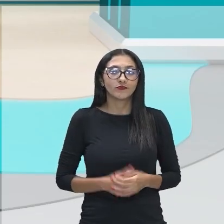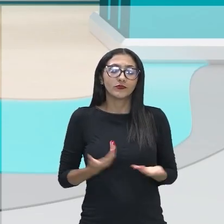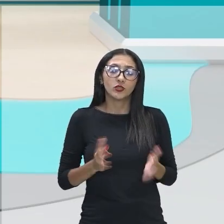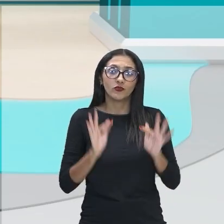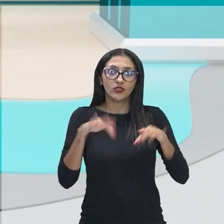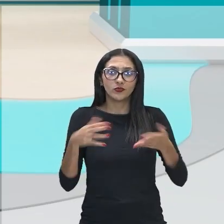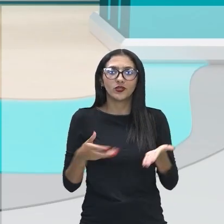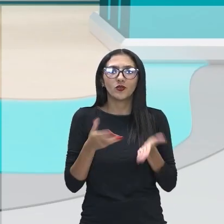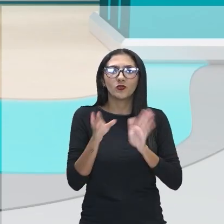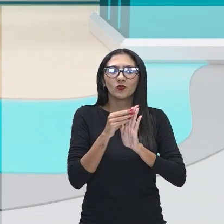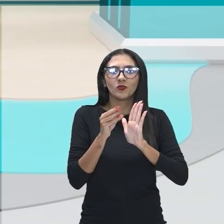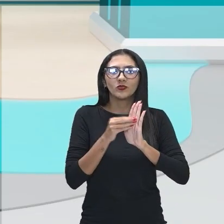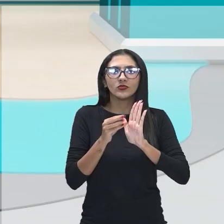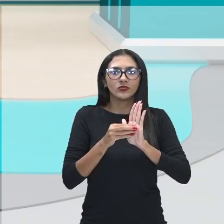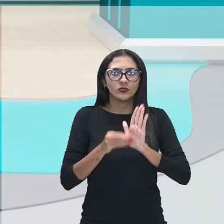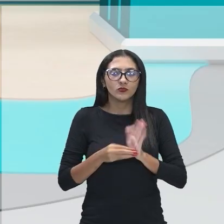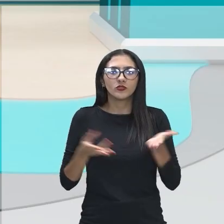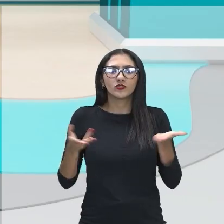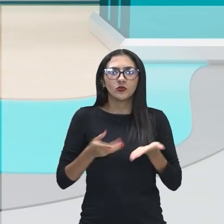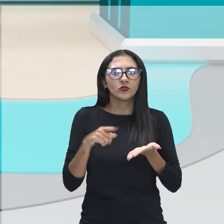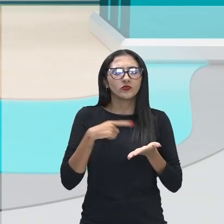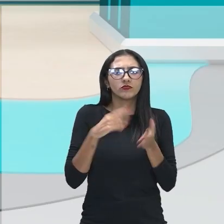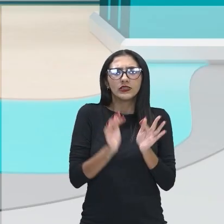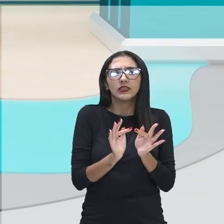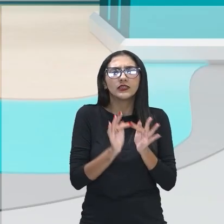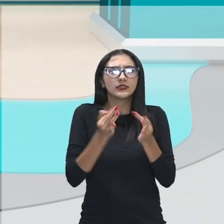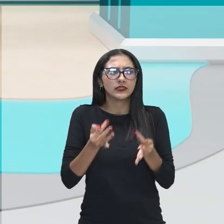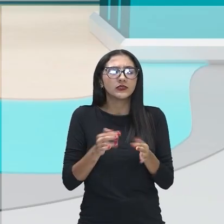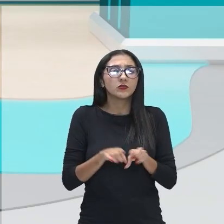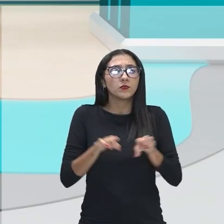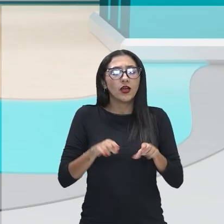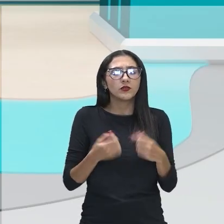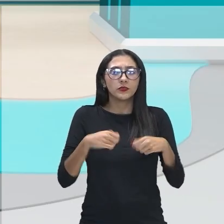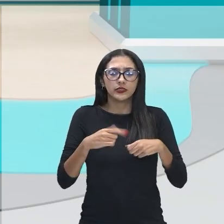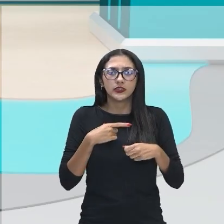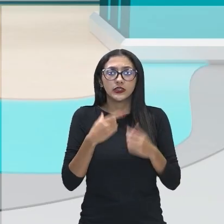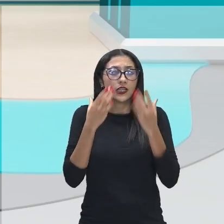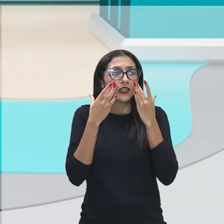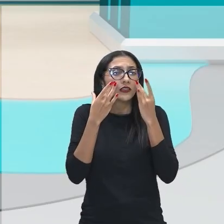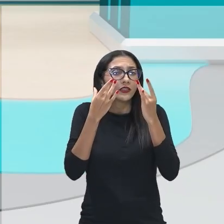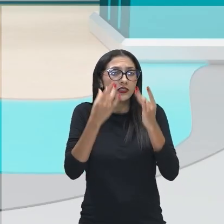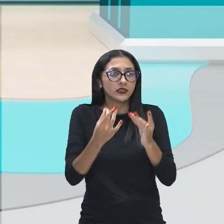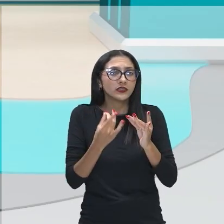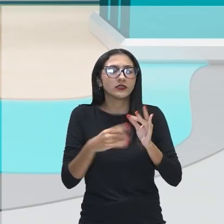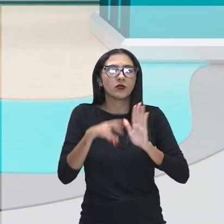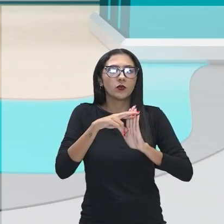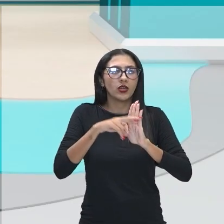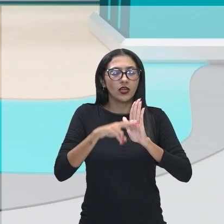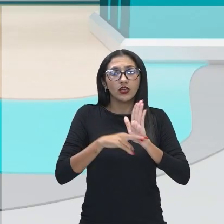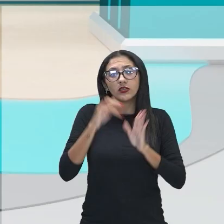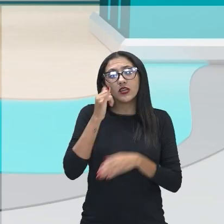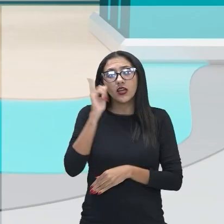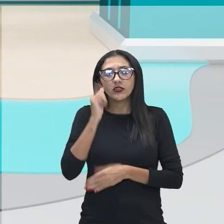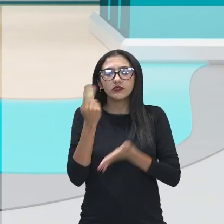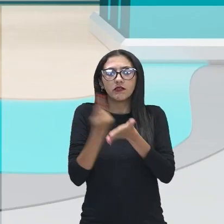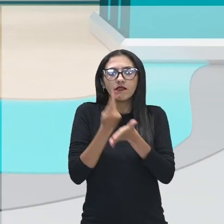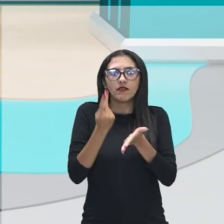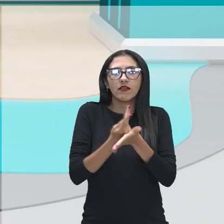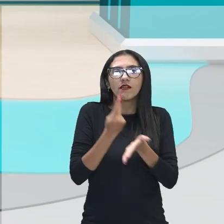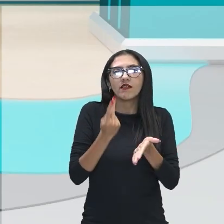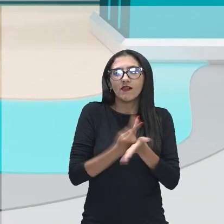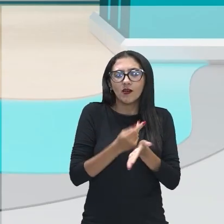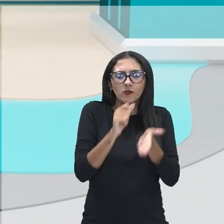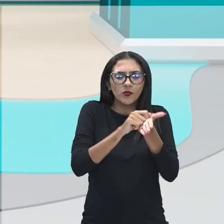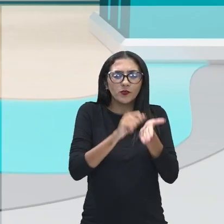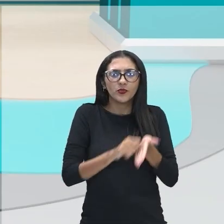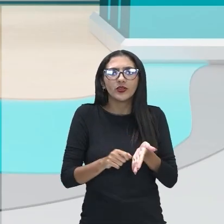de hoje. É um conteúdo simples, né? Mas eu preciso ficar atento para as regras, para não errar ali a escrita do substantivo.